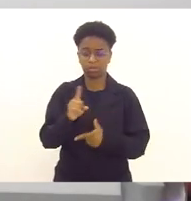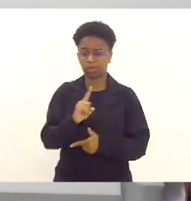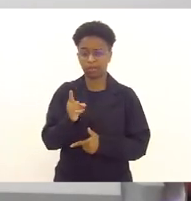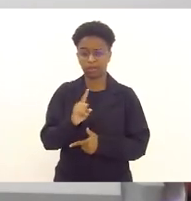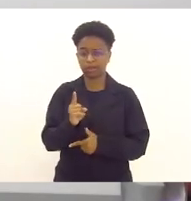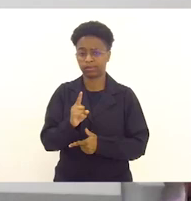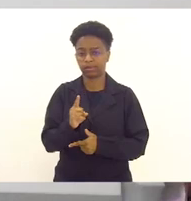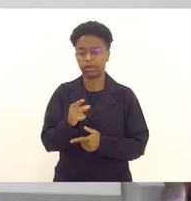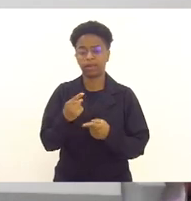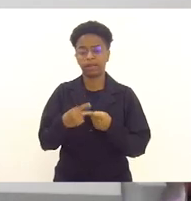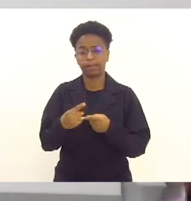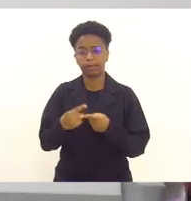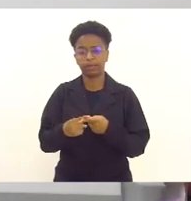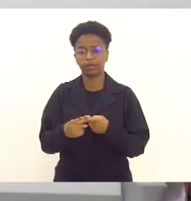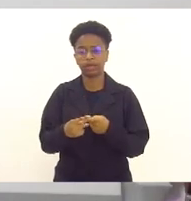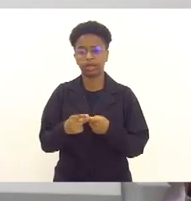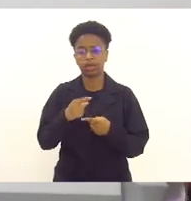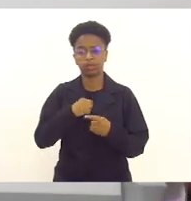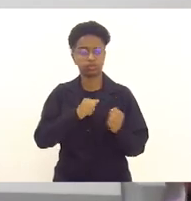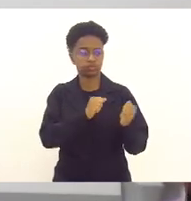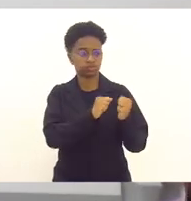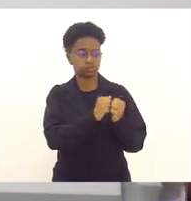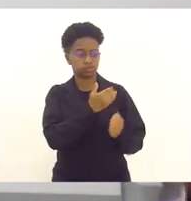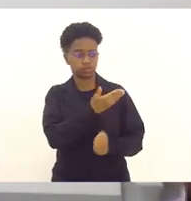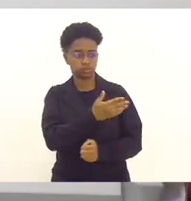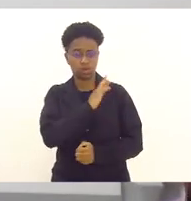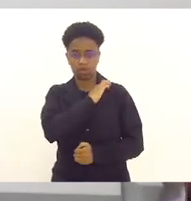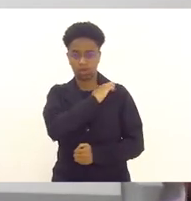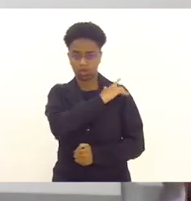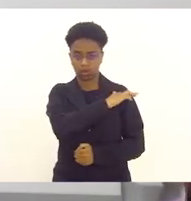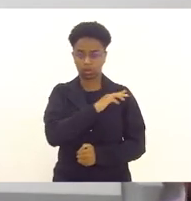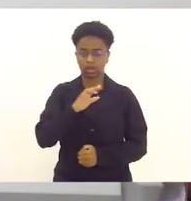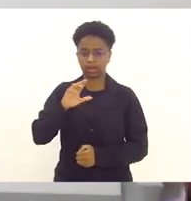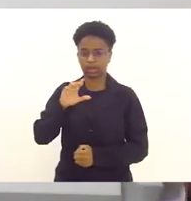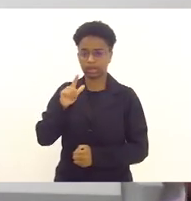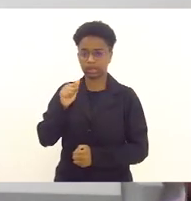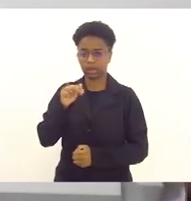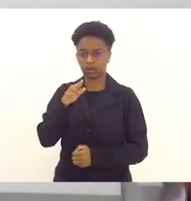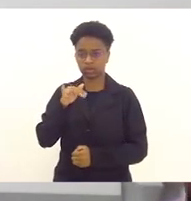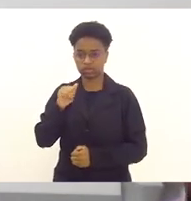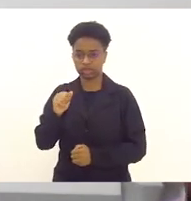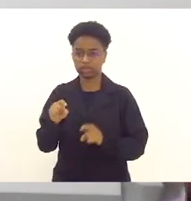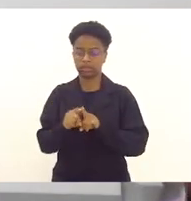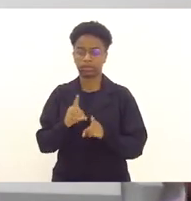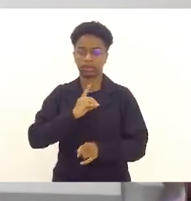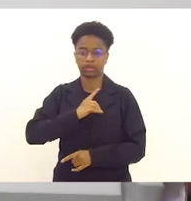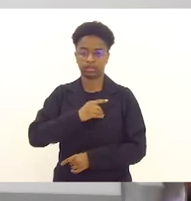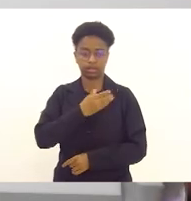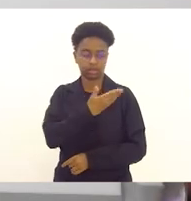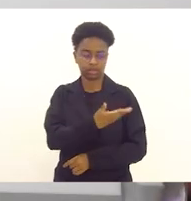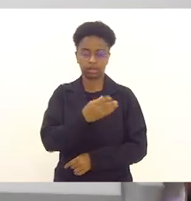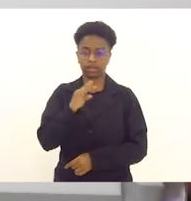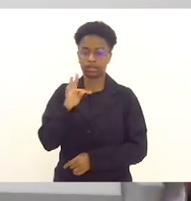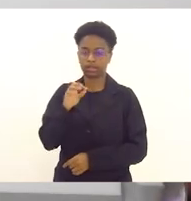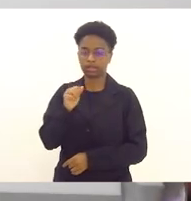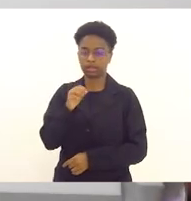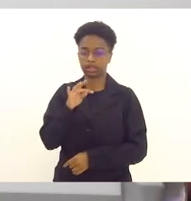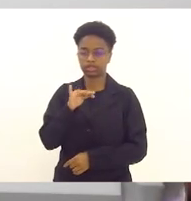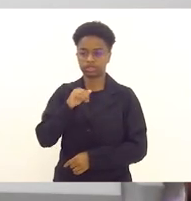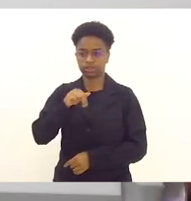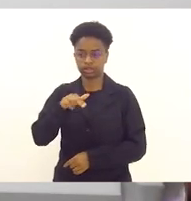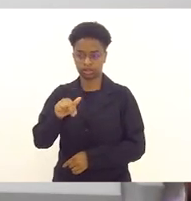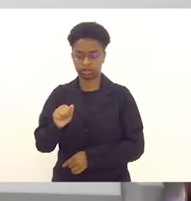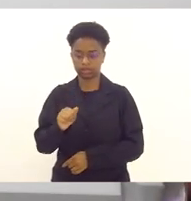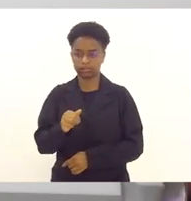tô aqui com a Tenente Tenente Coronel Cláudia com a delegada Tatiana que